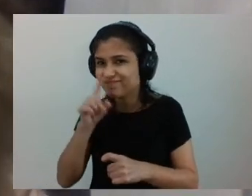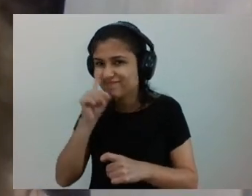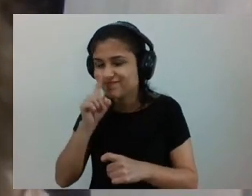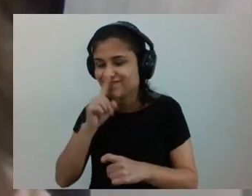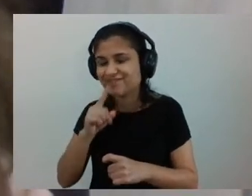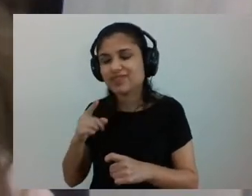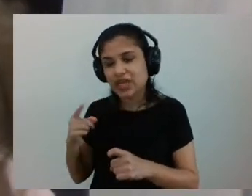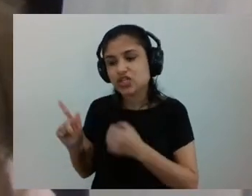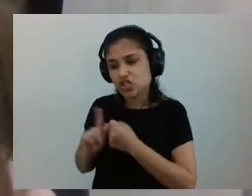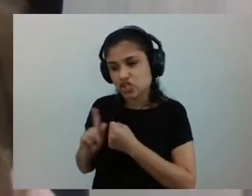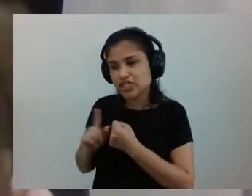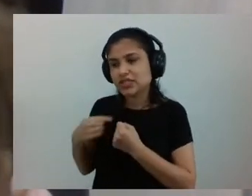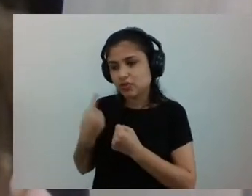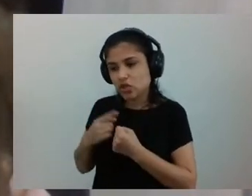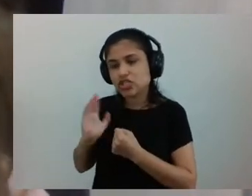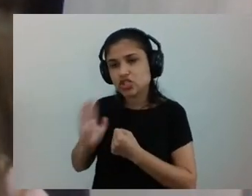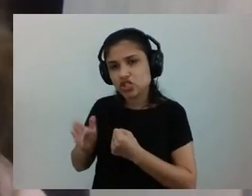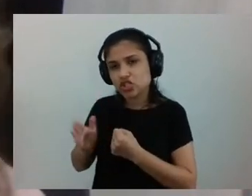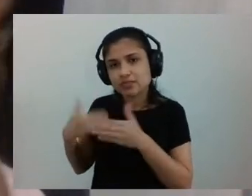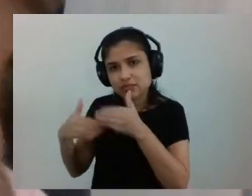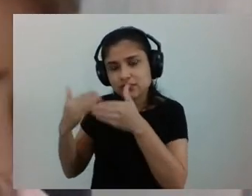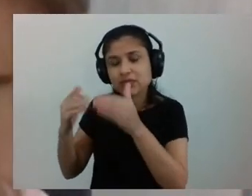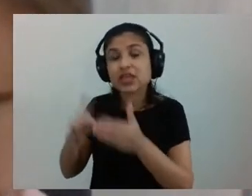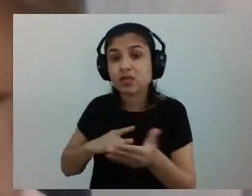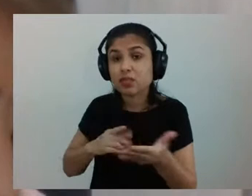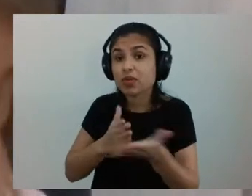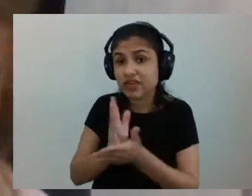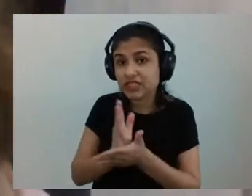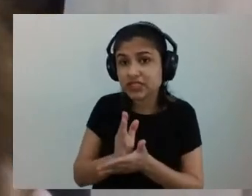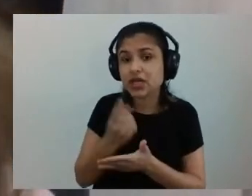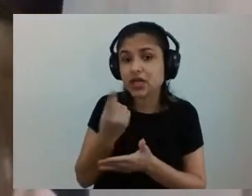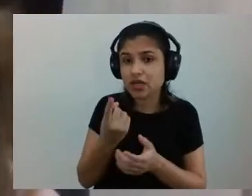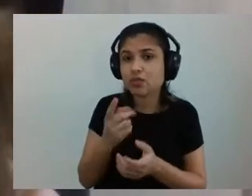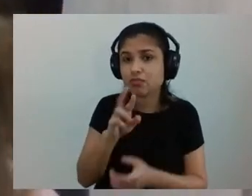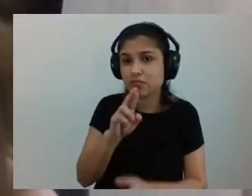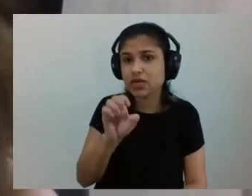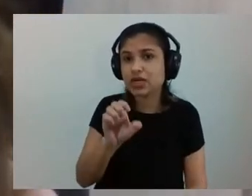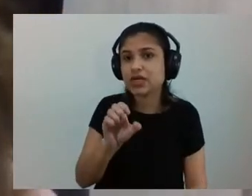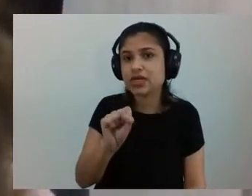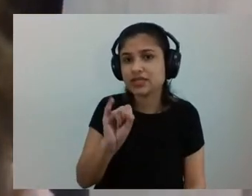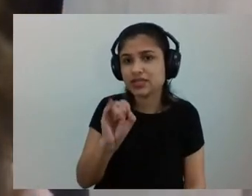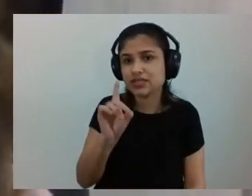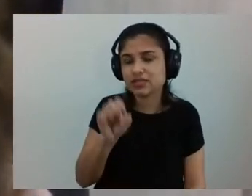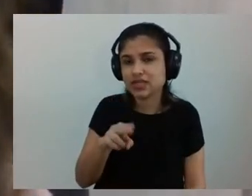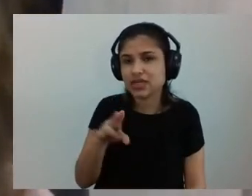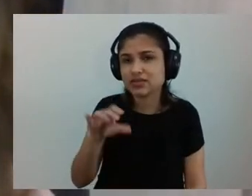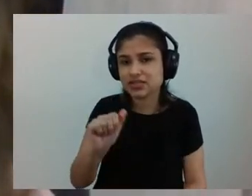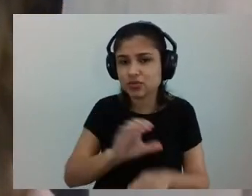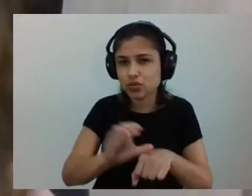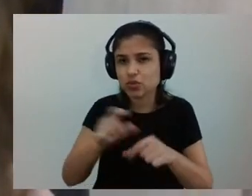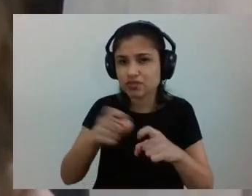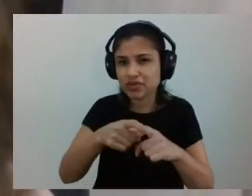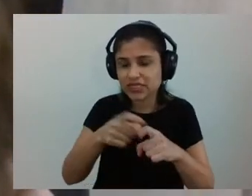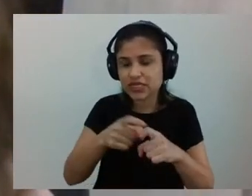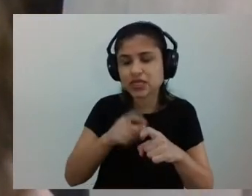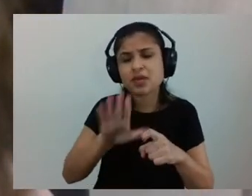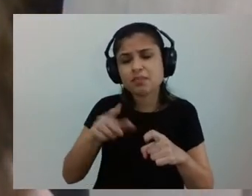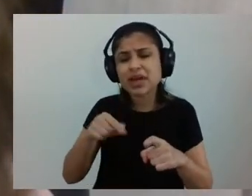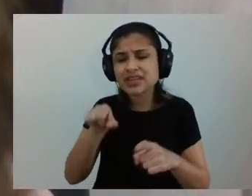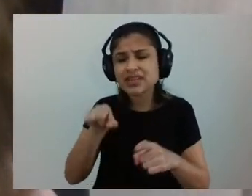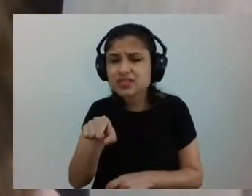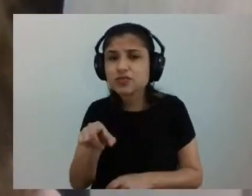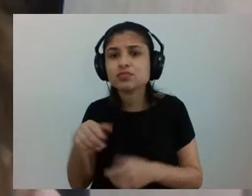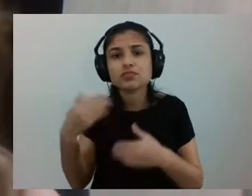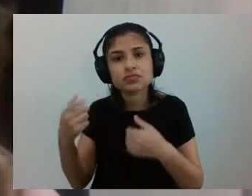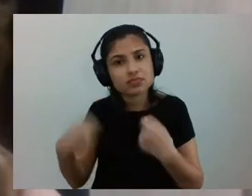já teve uma aprovação de uma das residências médicas do curso de medicina, mas eu entendo que as residências elas precisam